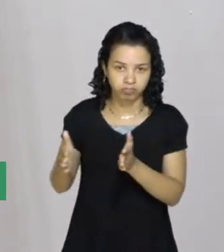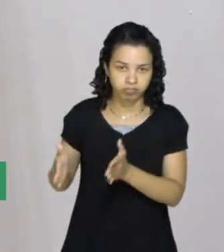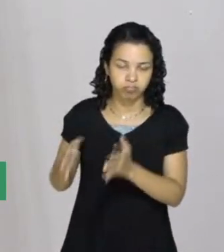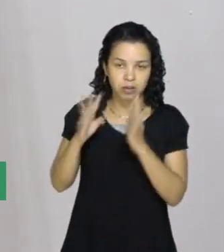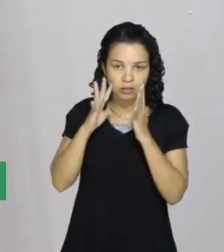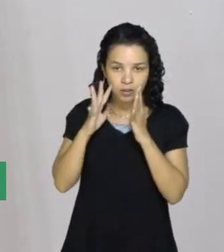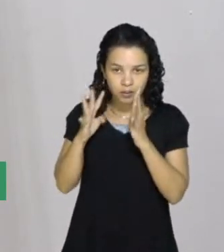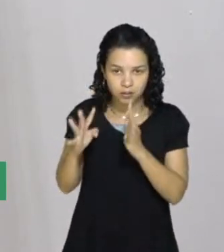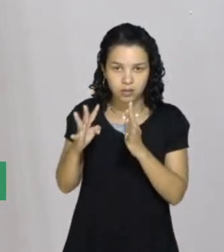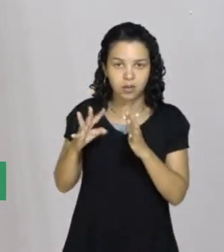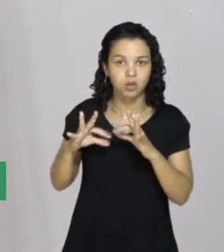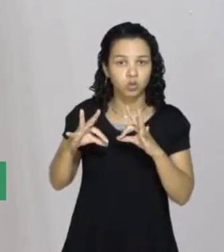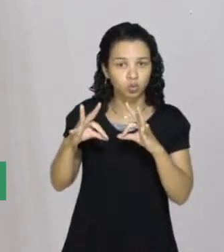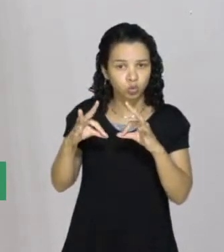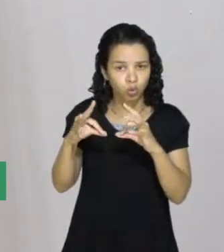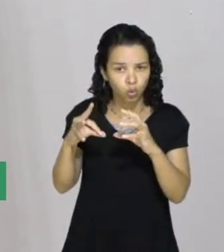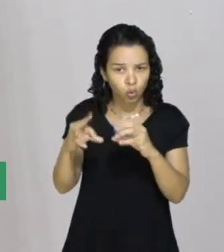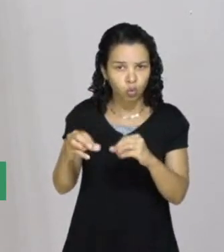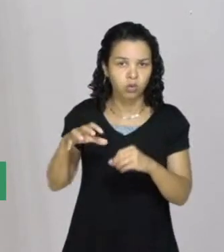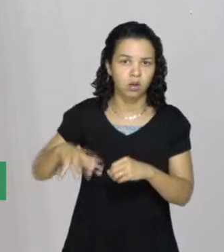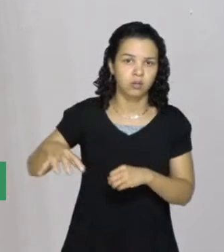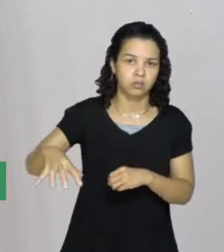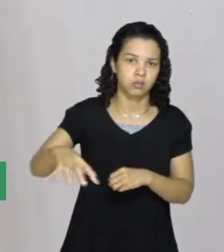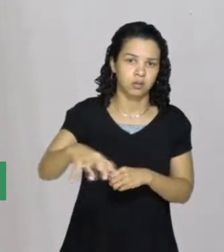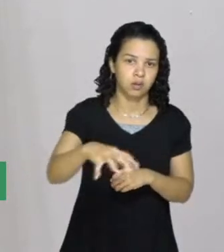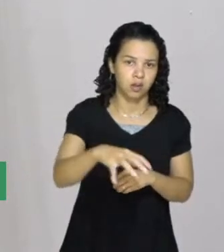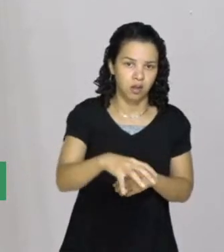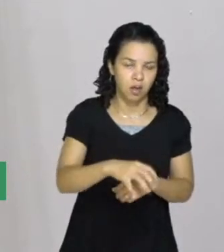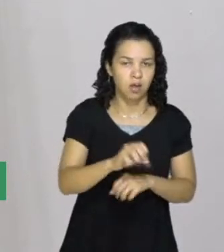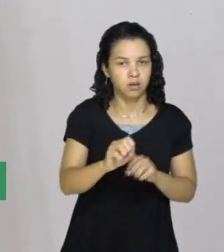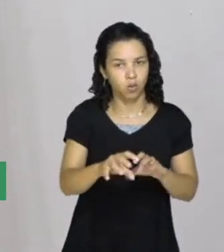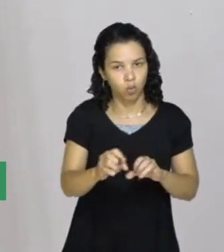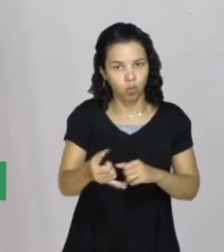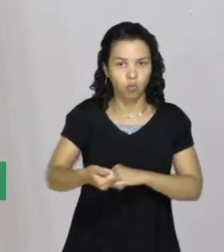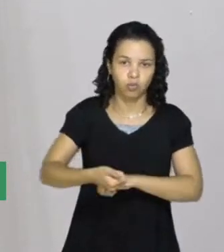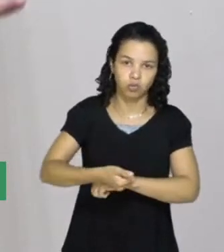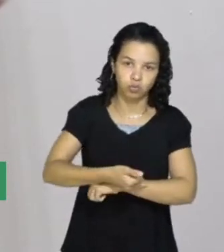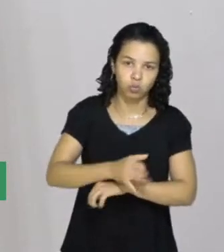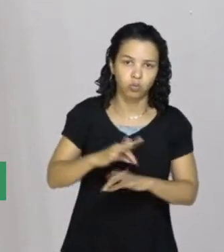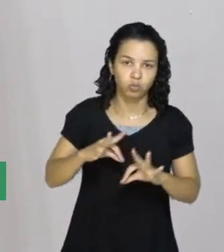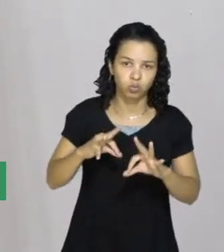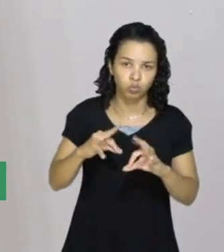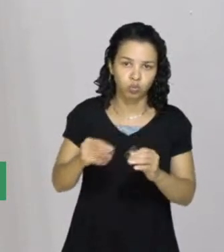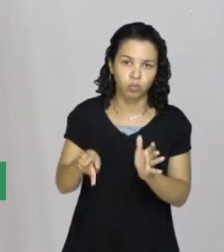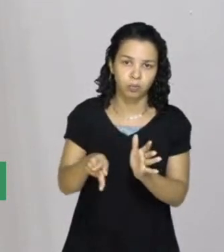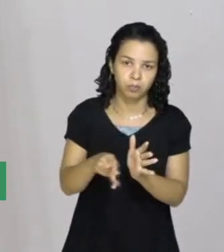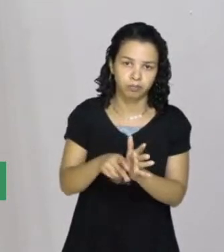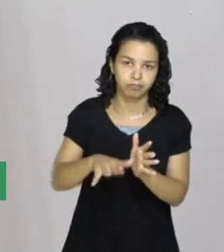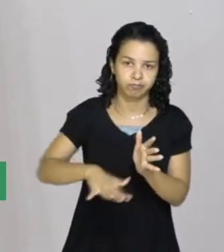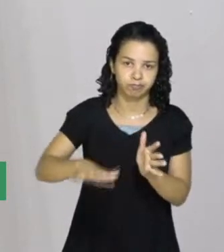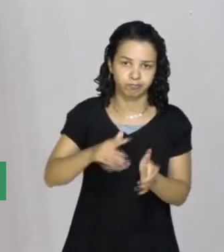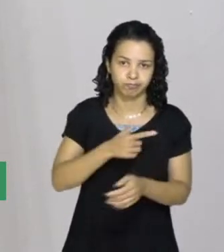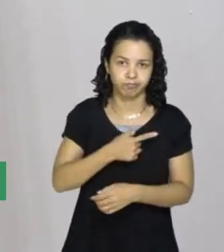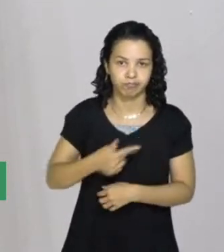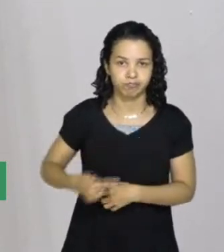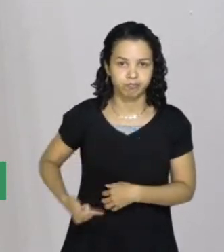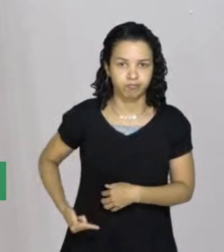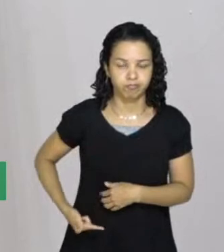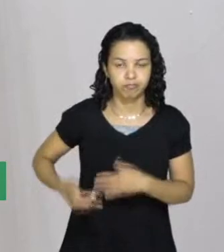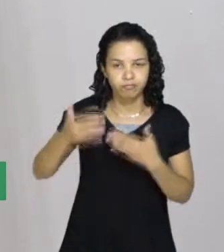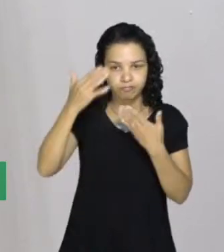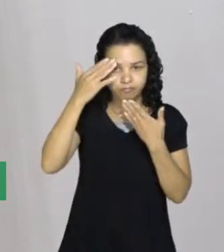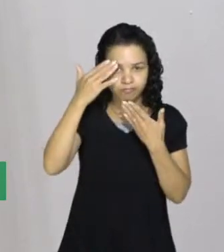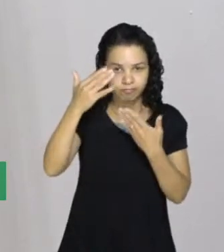da saúde, a infraestrutura, enfim, tudo que envolve um governo. Muito obrigado, senhor presidente, demais deputados, pelo tempo, pela